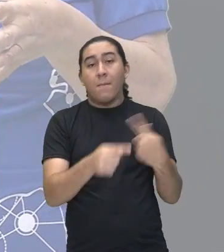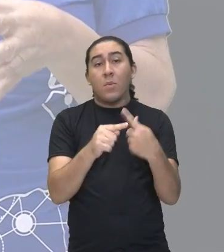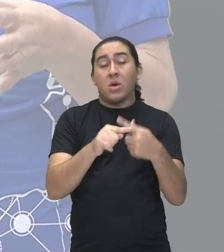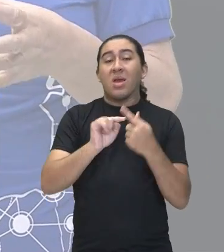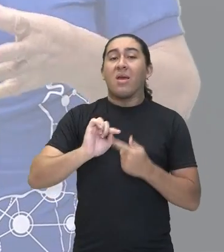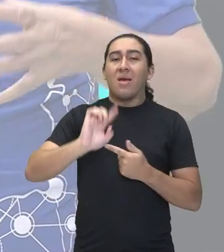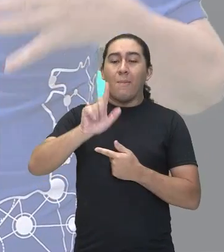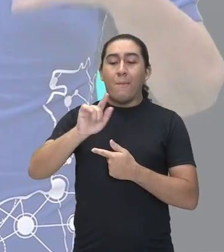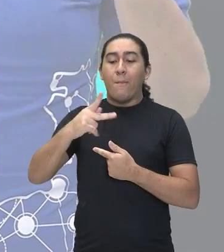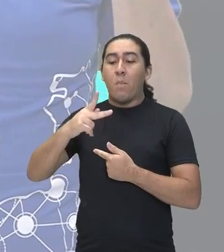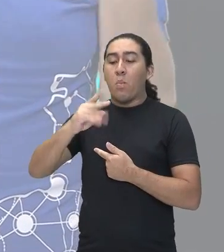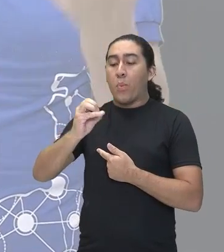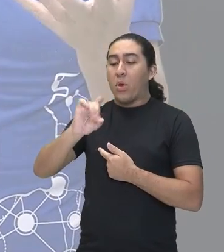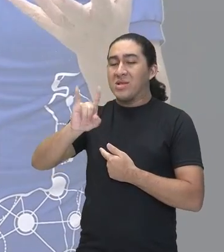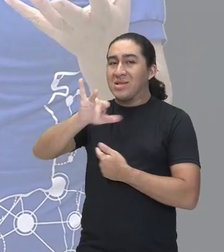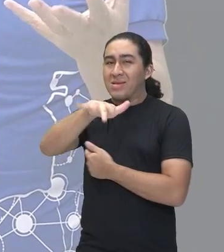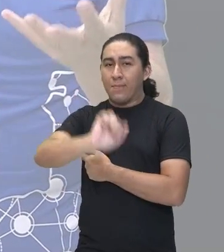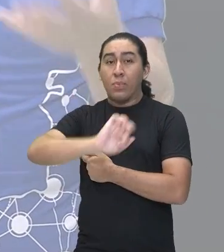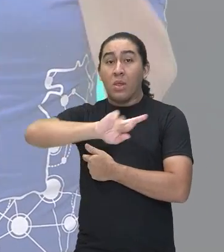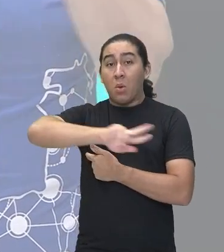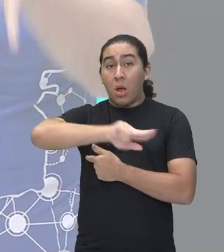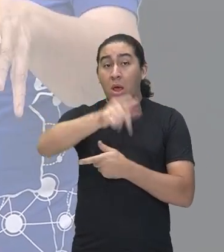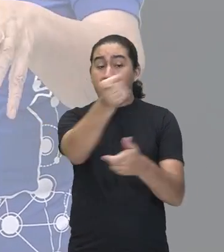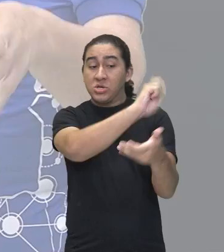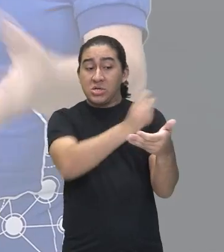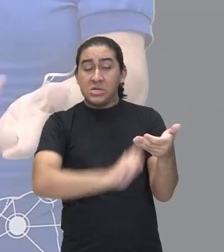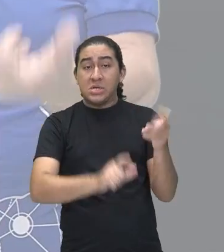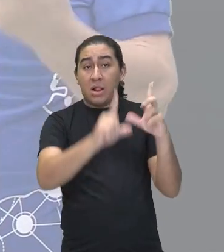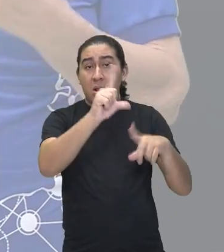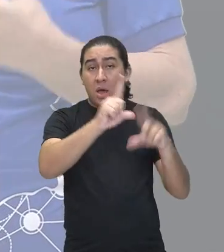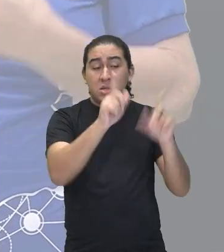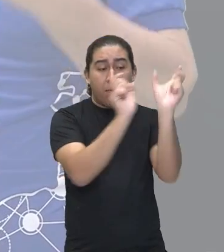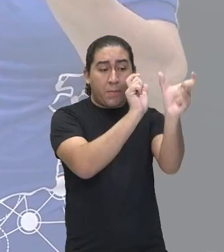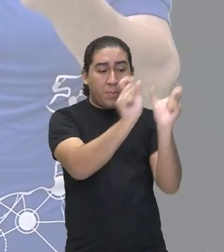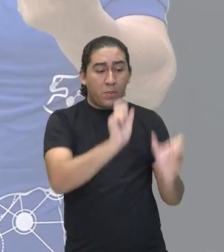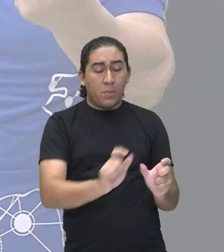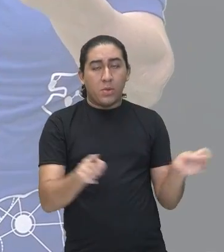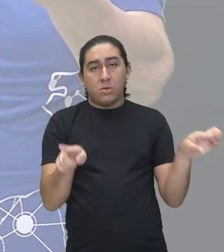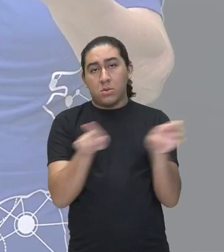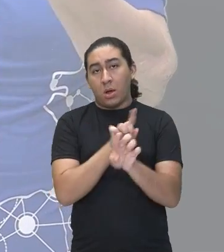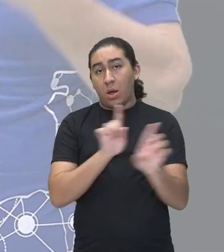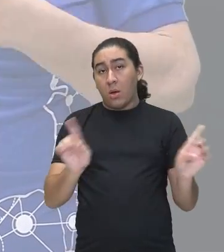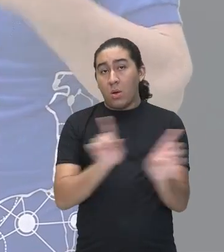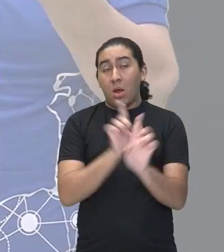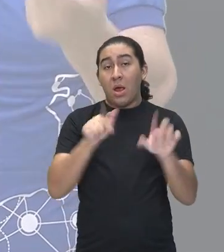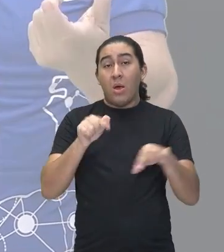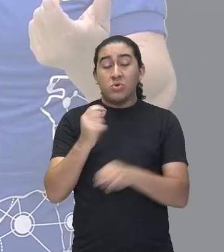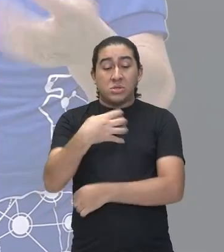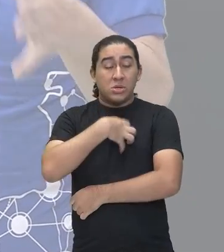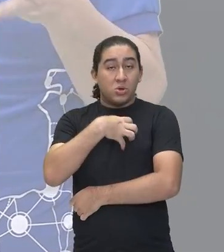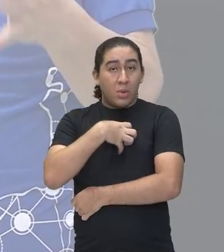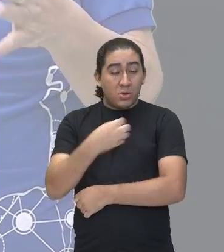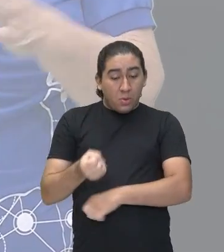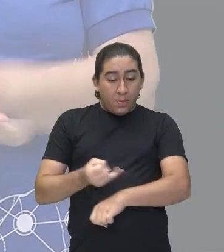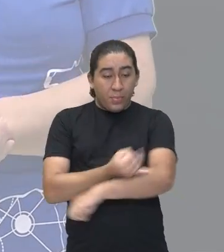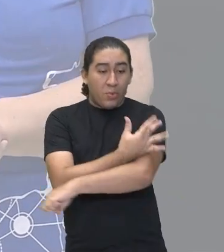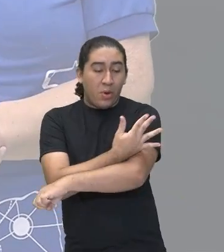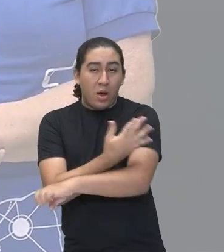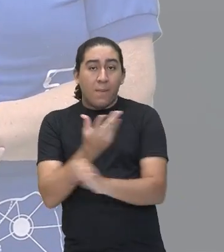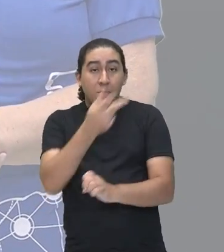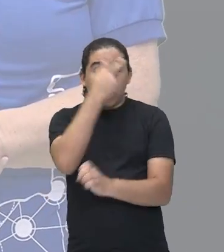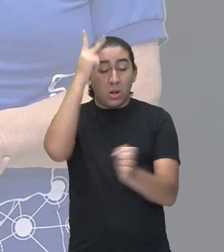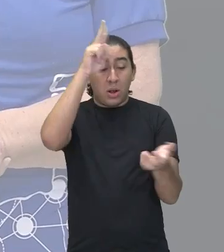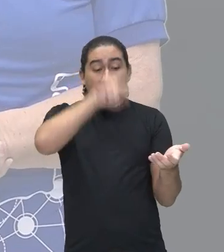está escrito, mas a emoção que o que está escrito pode trazer ou não. E nesse